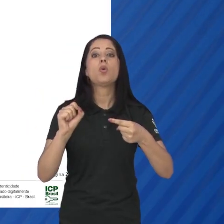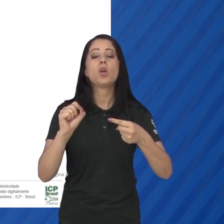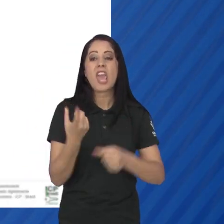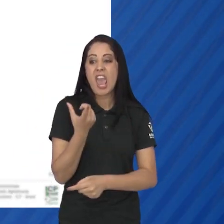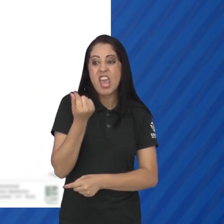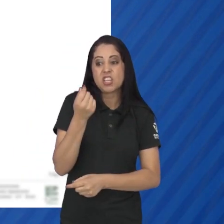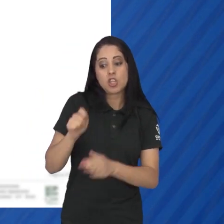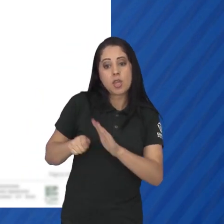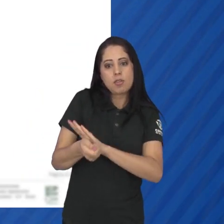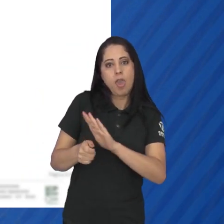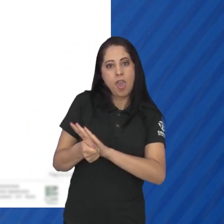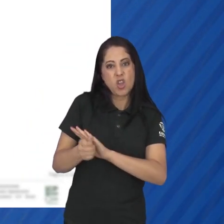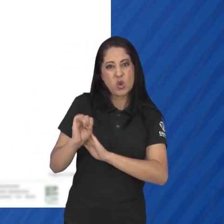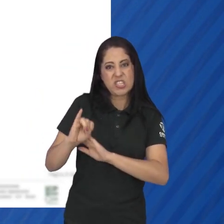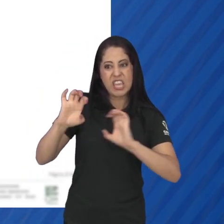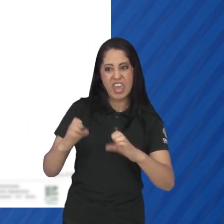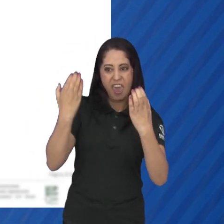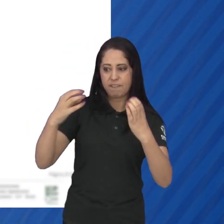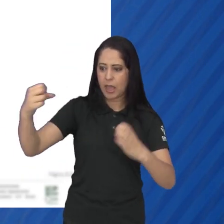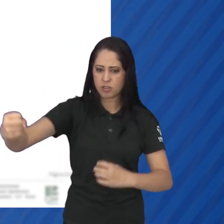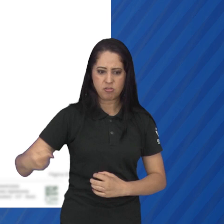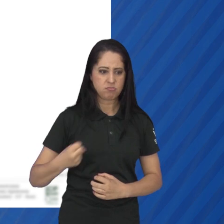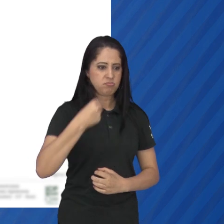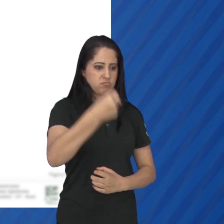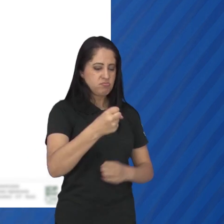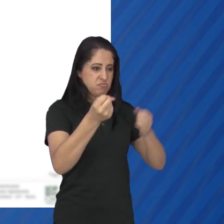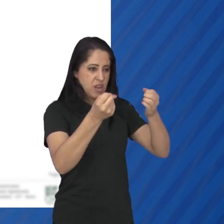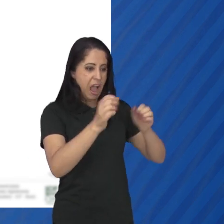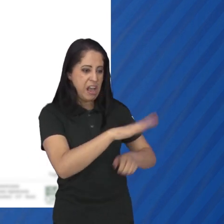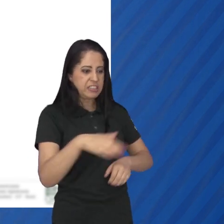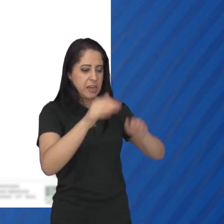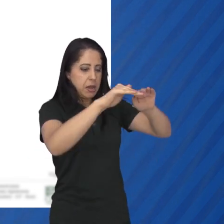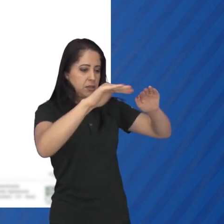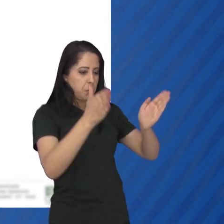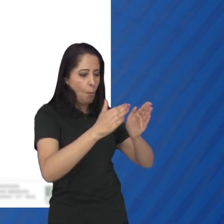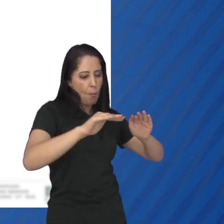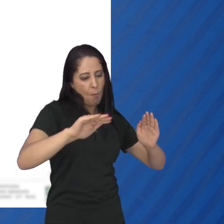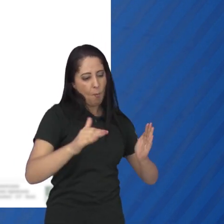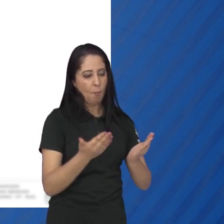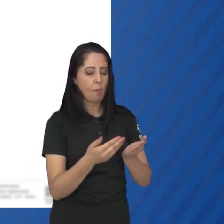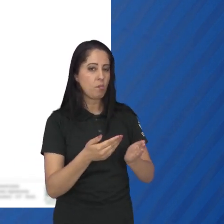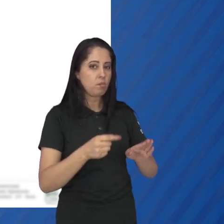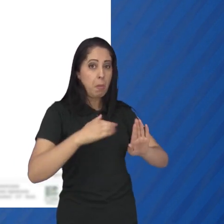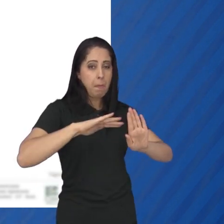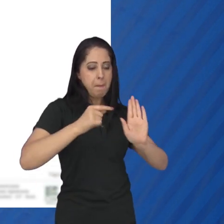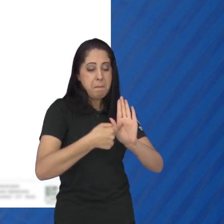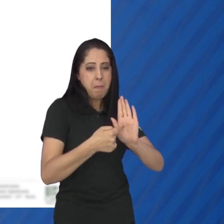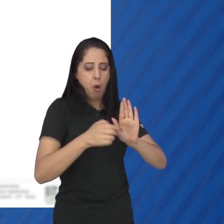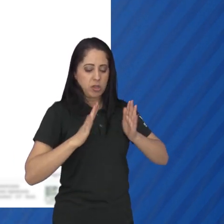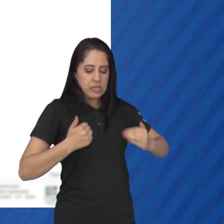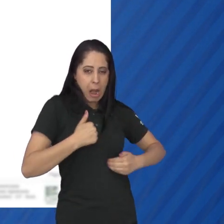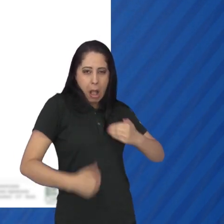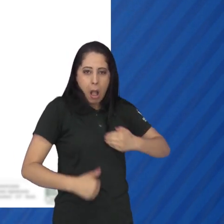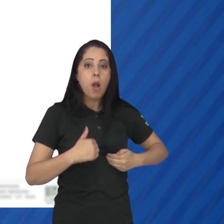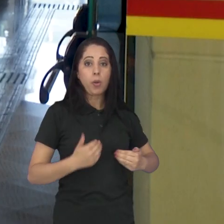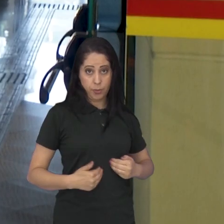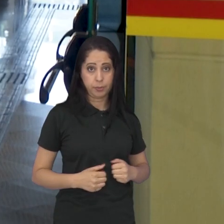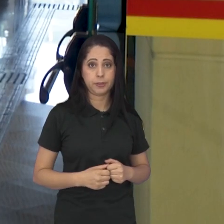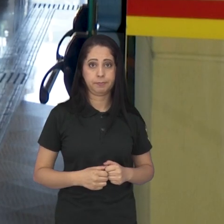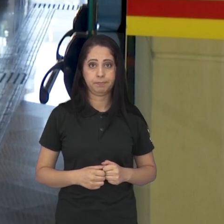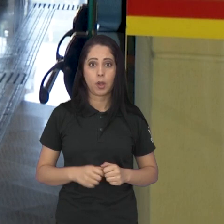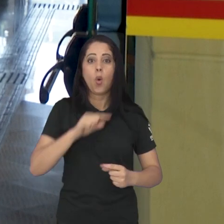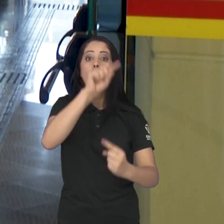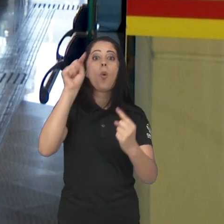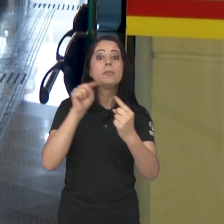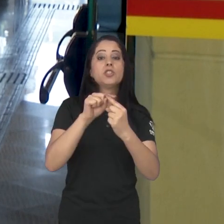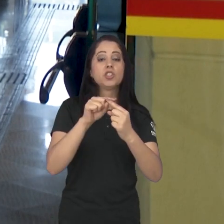proíbe a utilização de verba pública em eventos e serviços que promovam a sexualização de crianças e adolescentes.